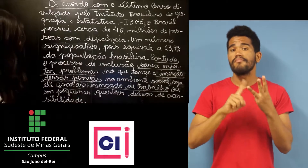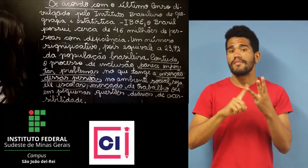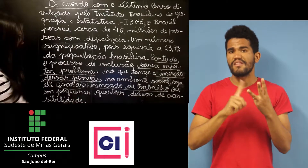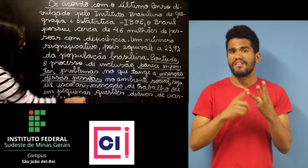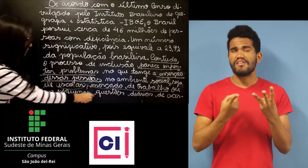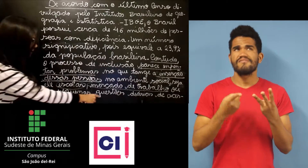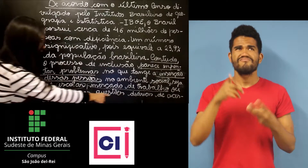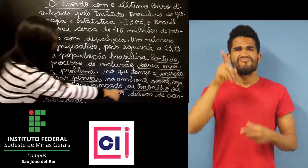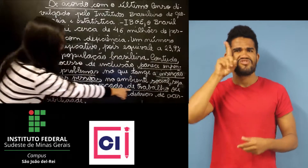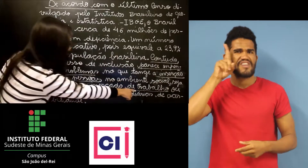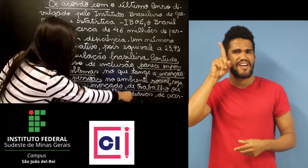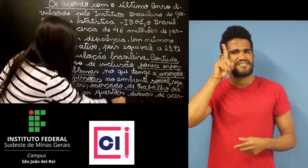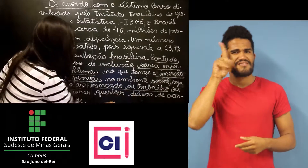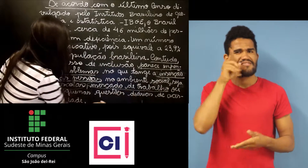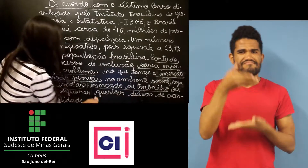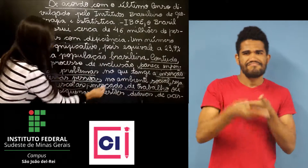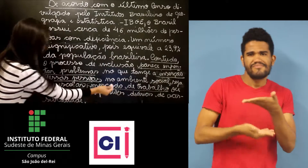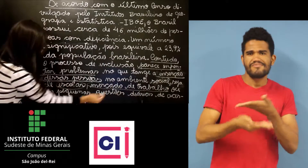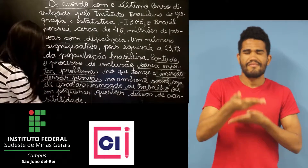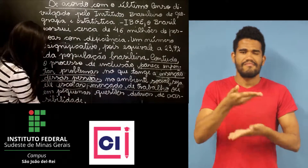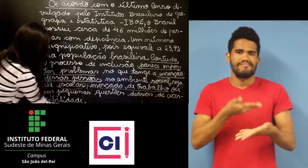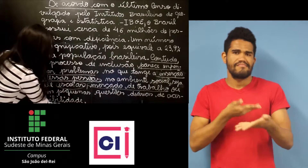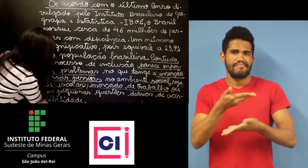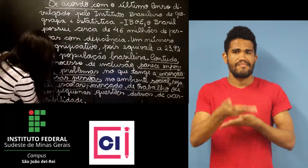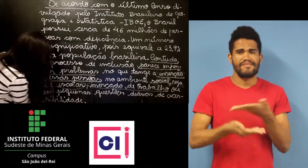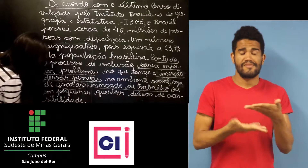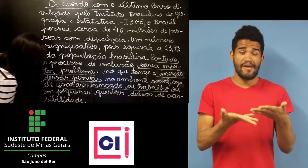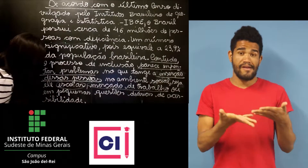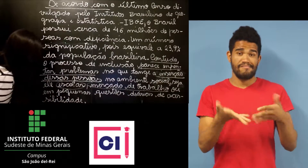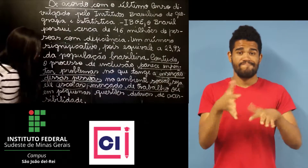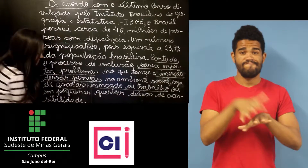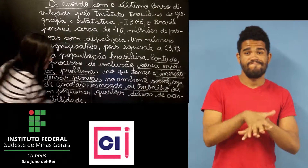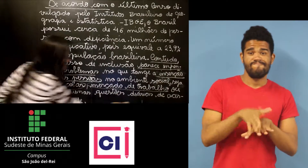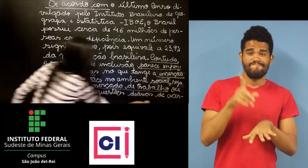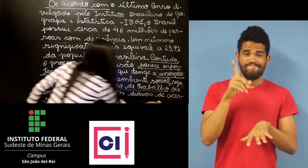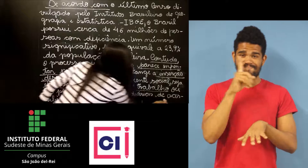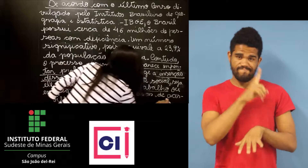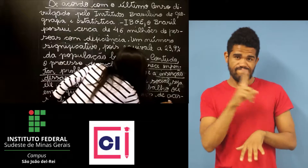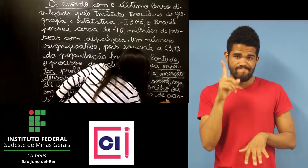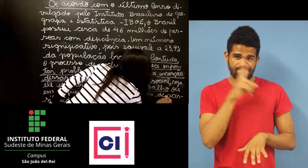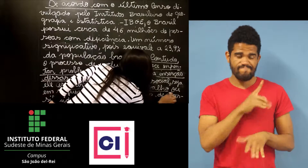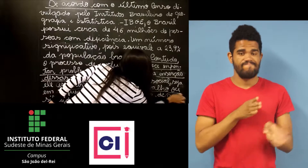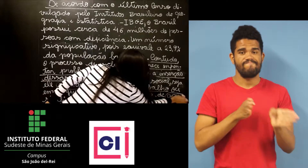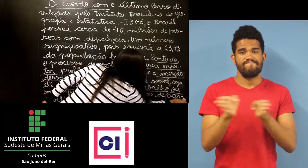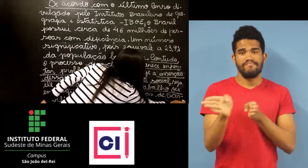falar das pequenas questões diárias de